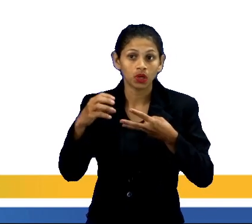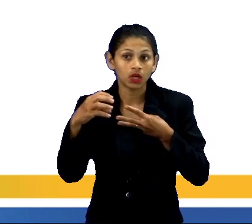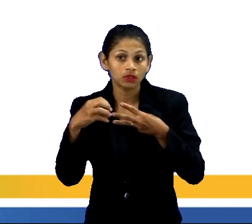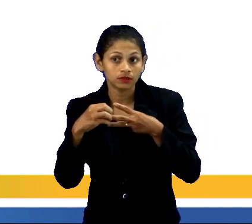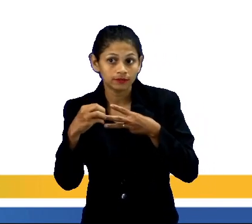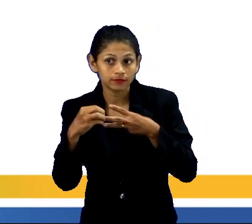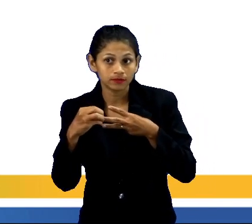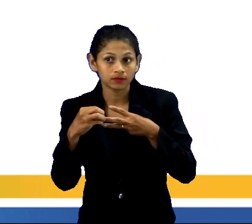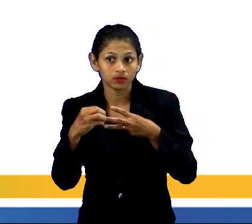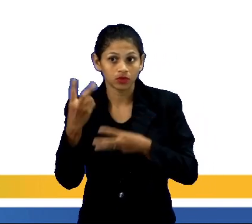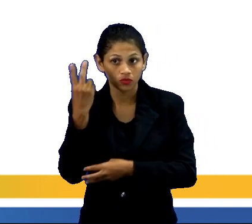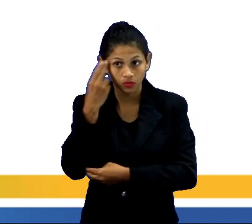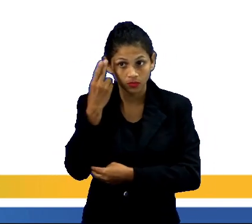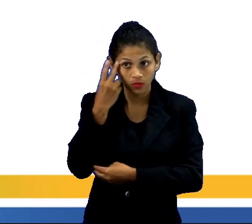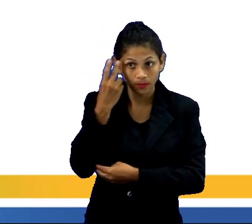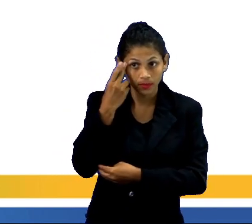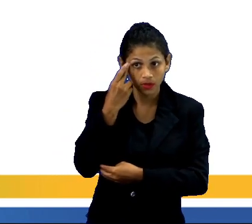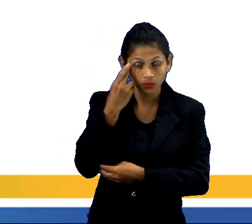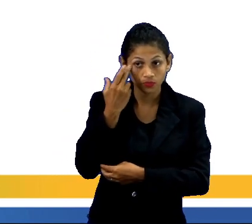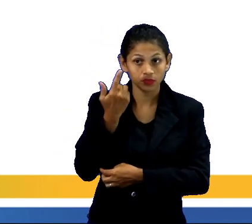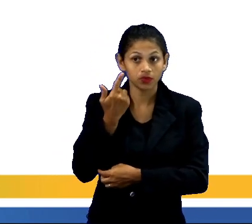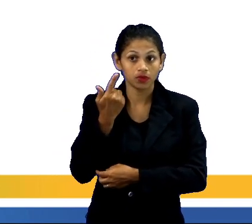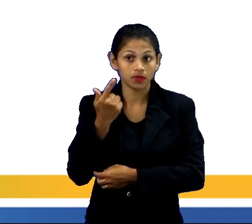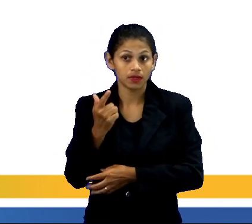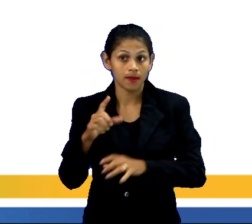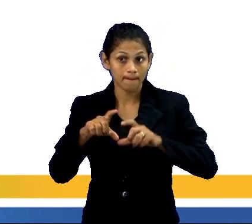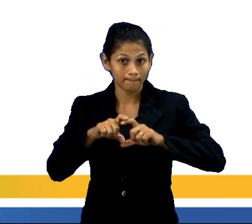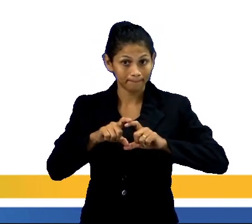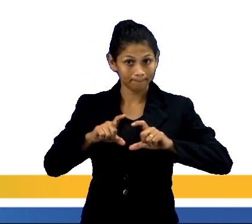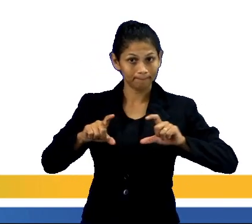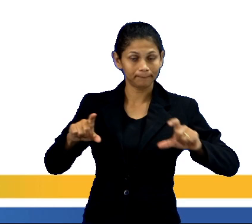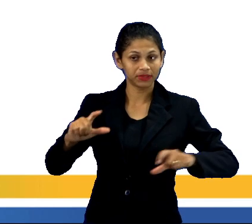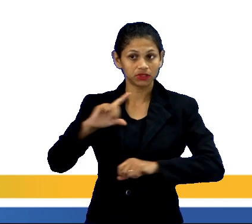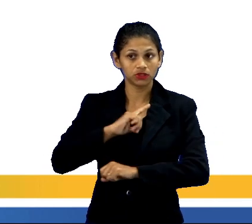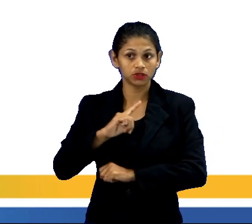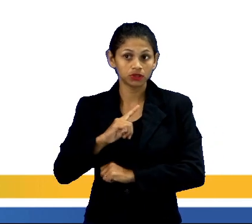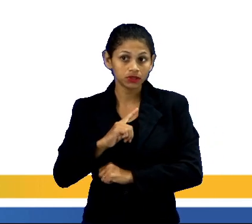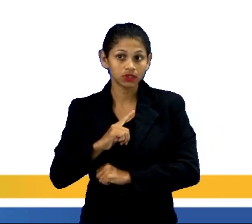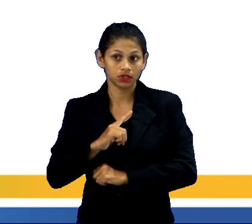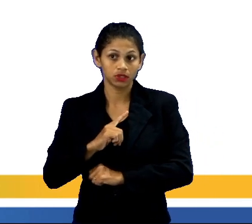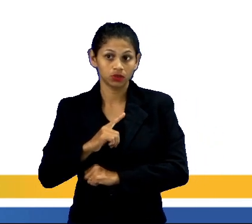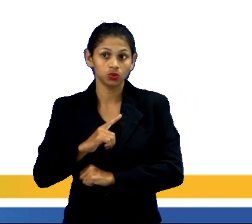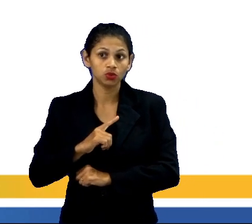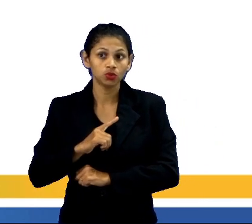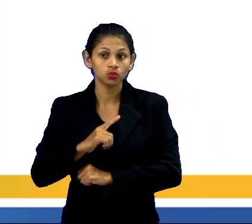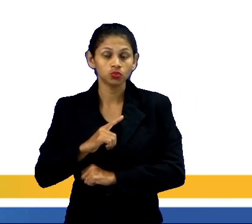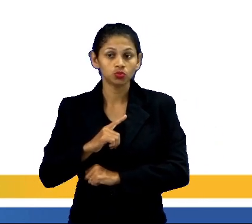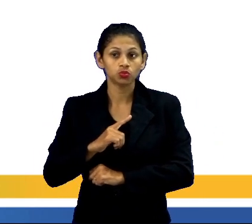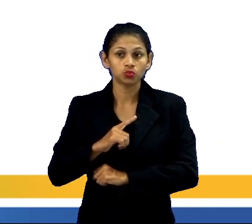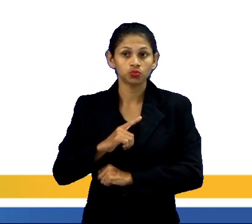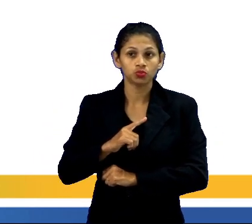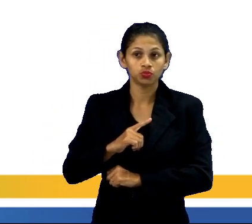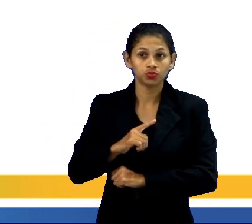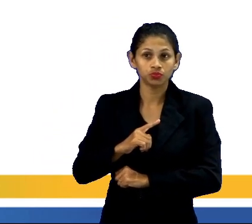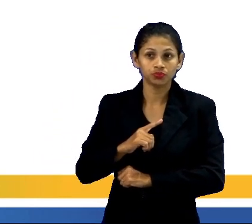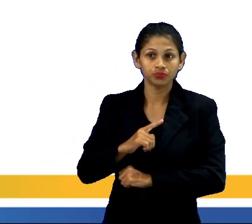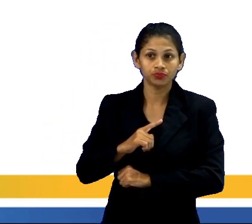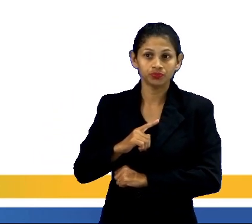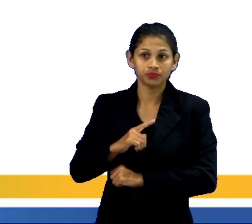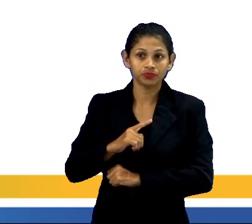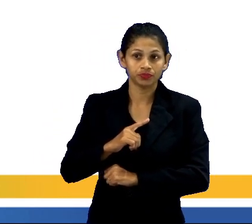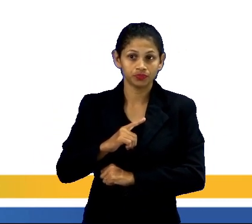a gente vai ter o quê? Uma célula tumoral. Então ela é diferenciada, um tecido tumoral com crescimento exagerado ali